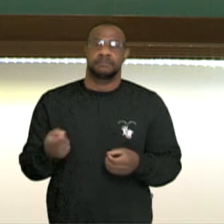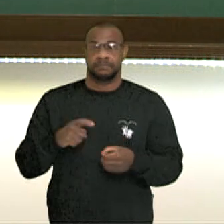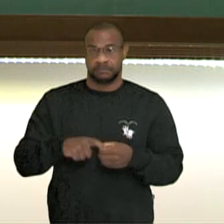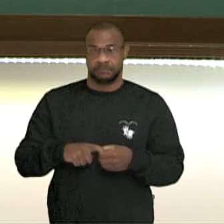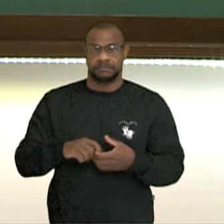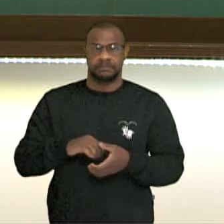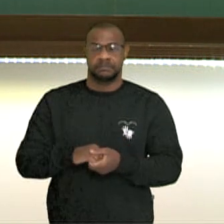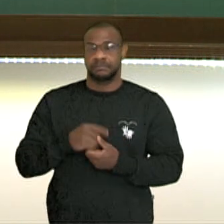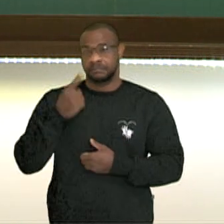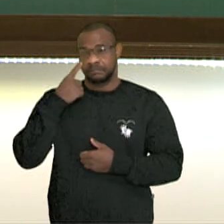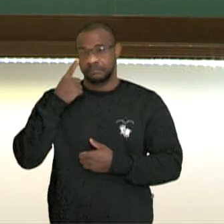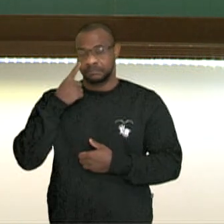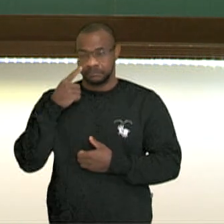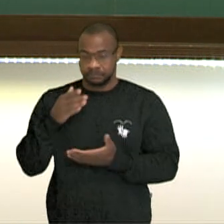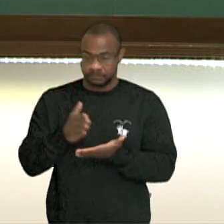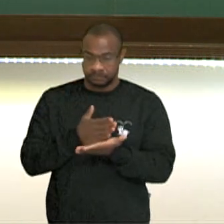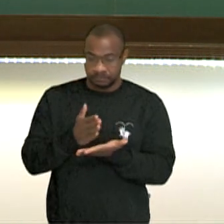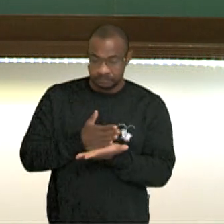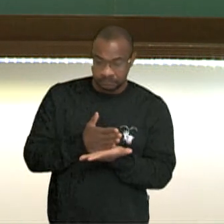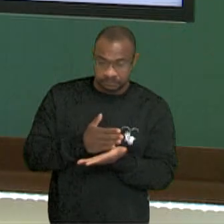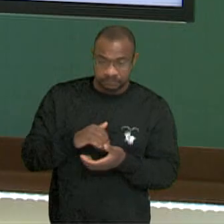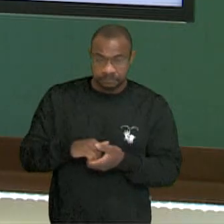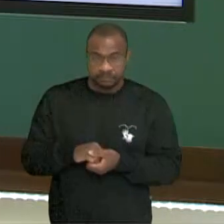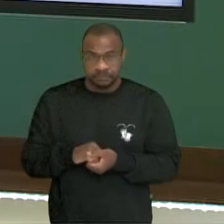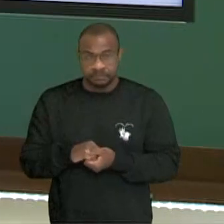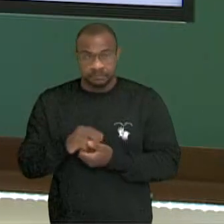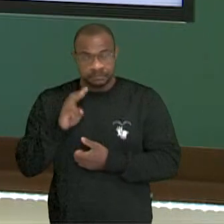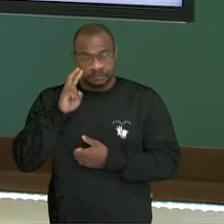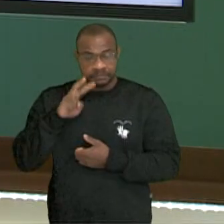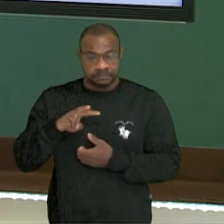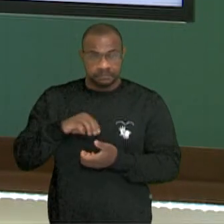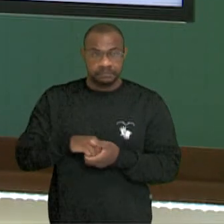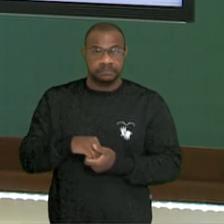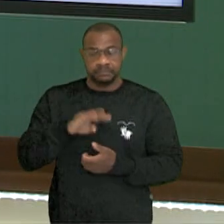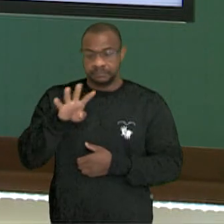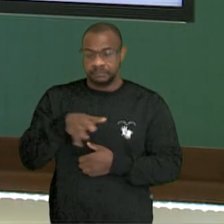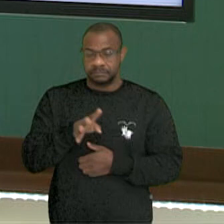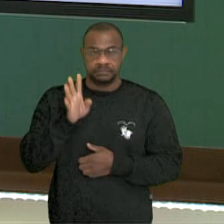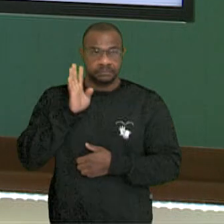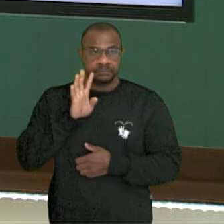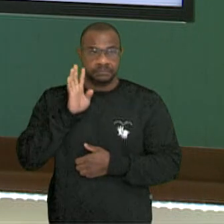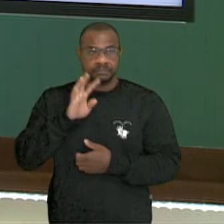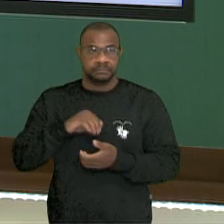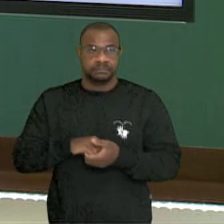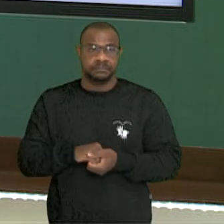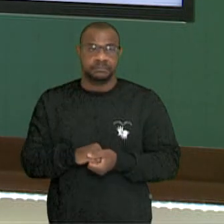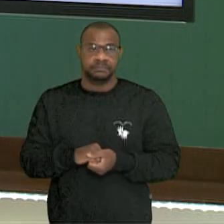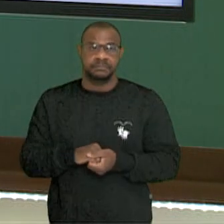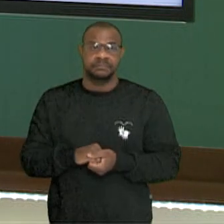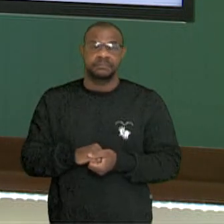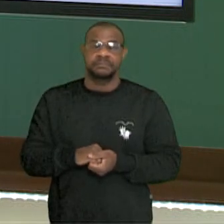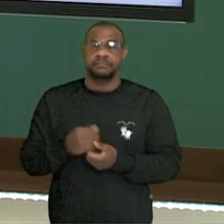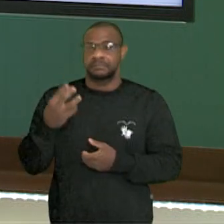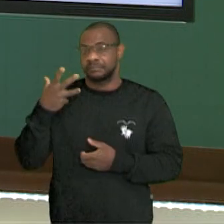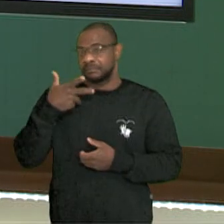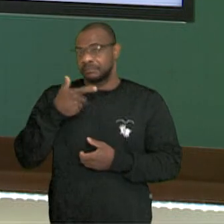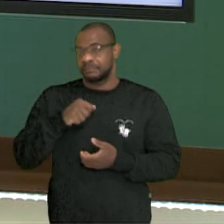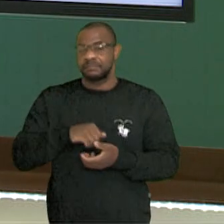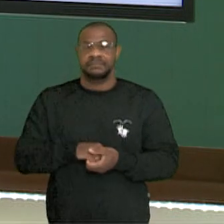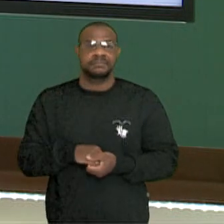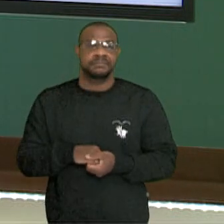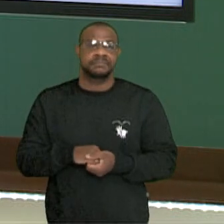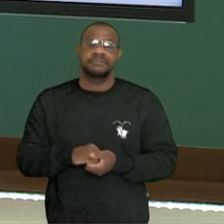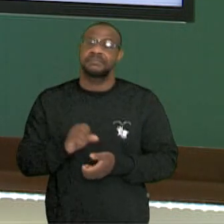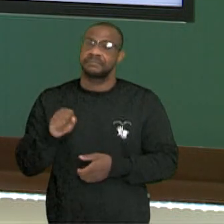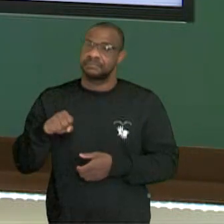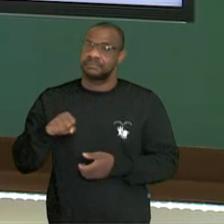Retornamos. Deixa eu ver seu caderno. Ah, vou olhar mais de pertinho. Que tabela legal. Mostra para mim. Olha que bonita a sua tabela. É isso